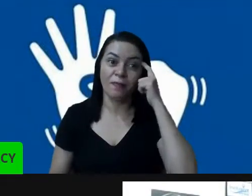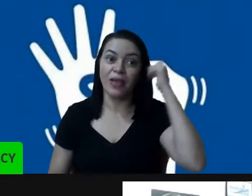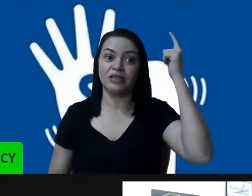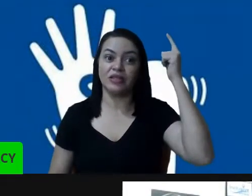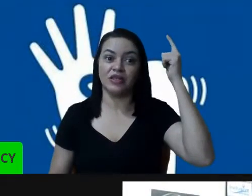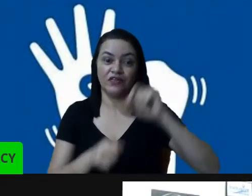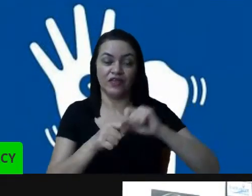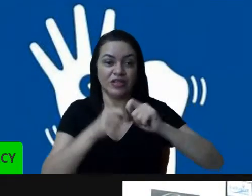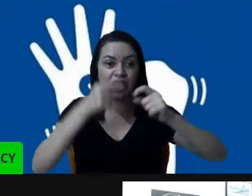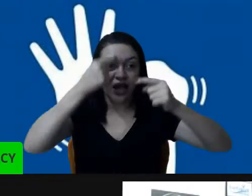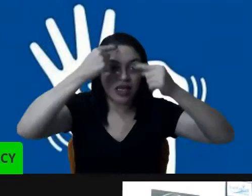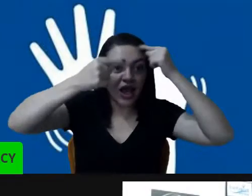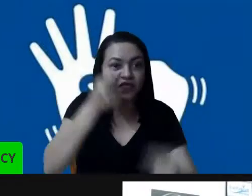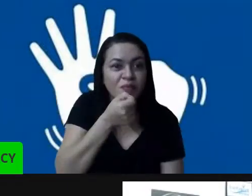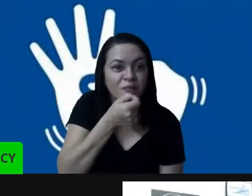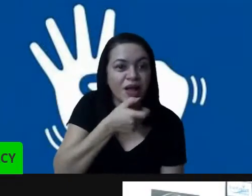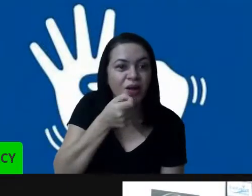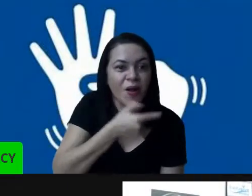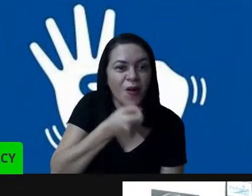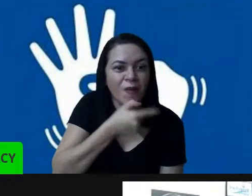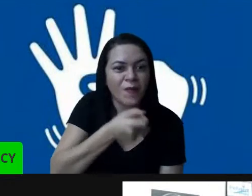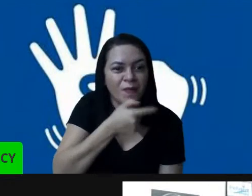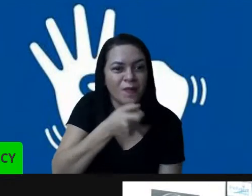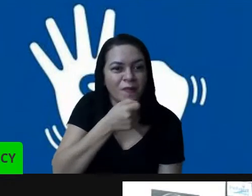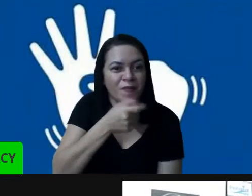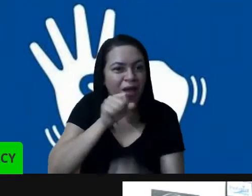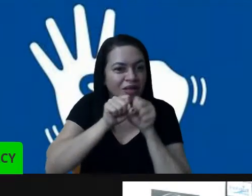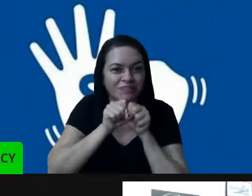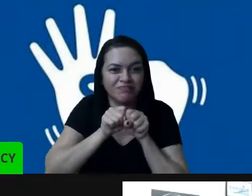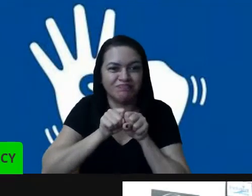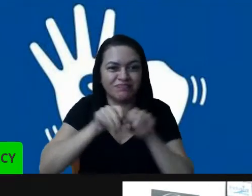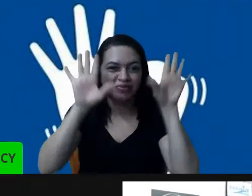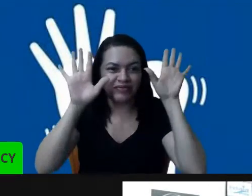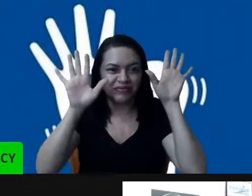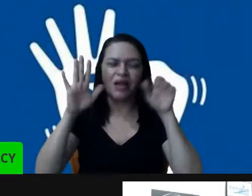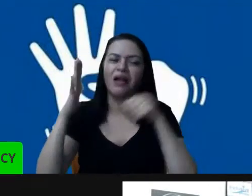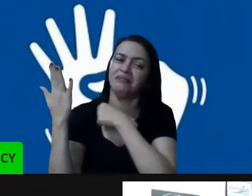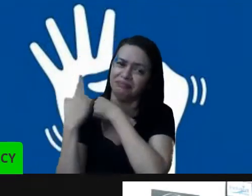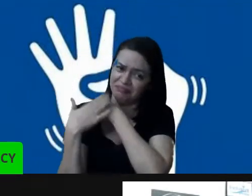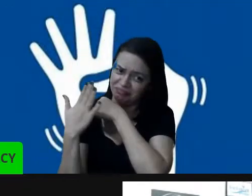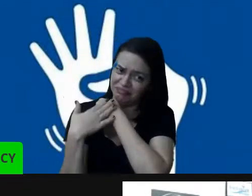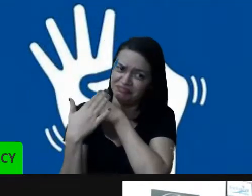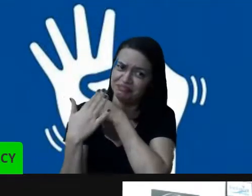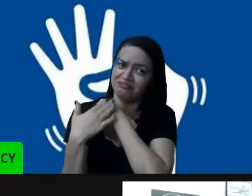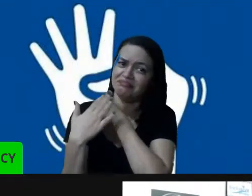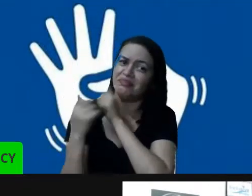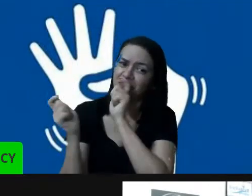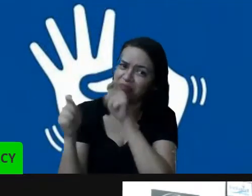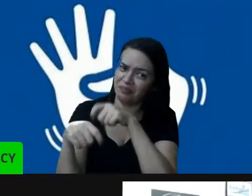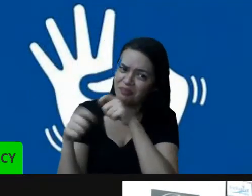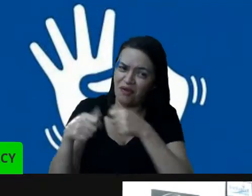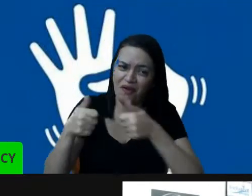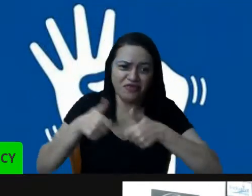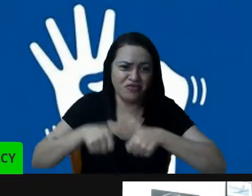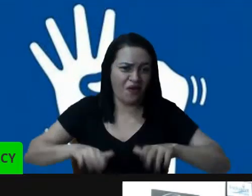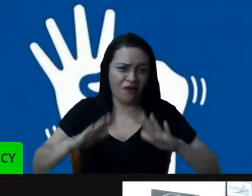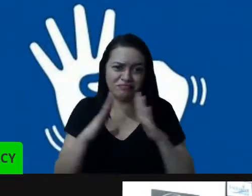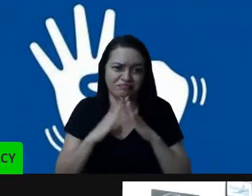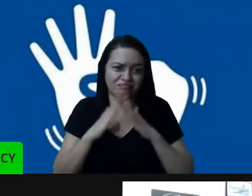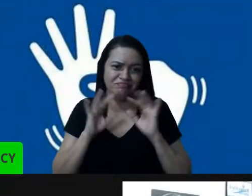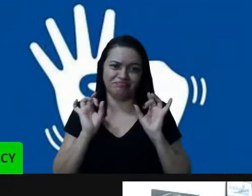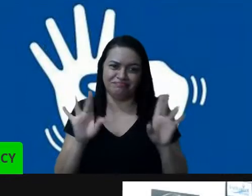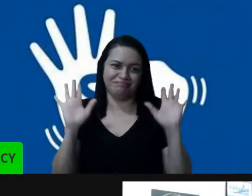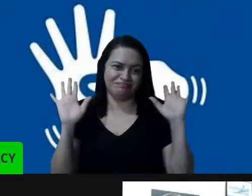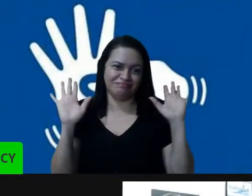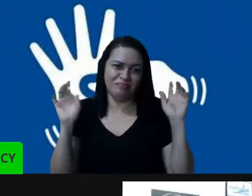com comédia e publicar. Pô, chama aí, vai. Chama aí, estamos fazendo nada, estamos em casa mesmo. Então, eu